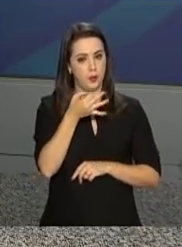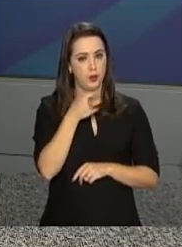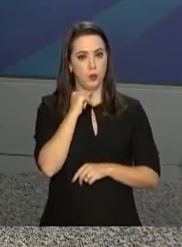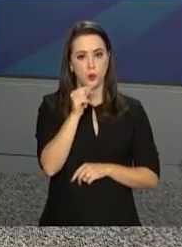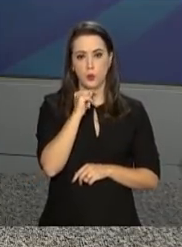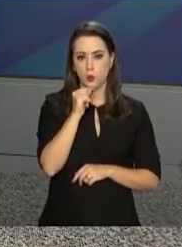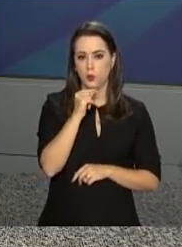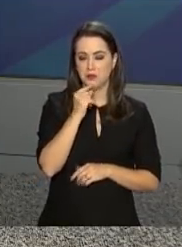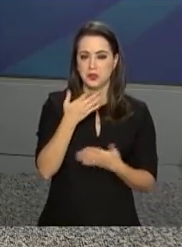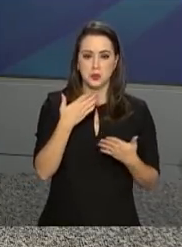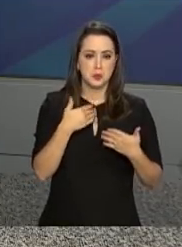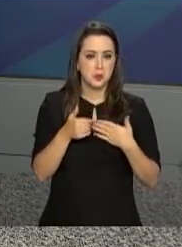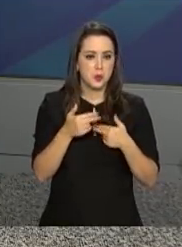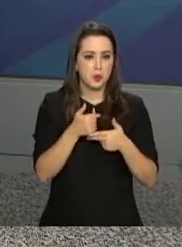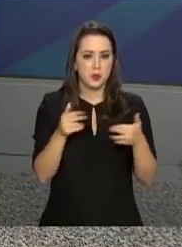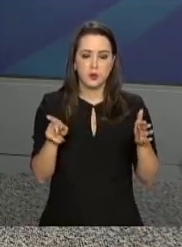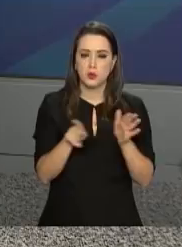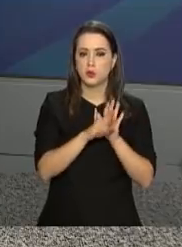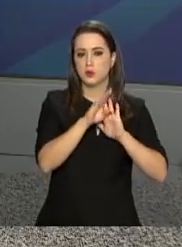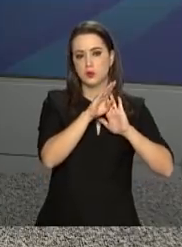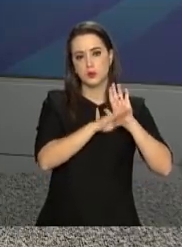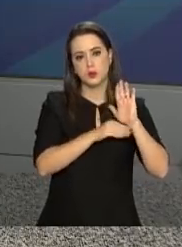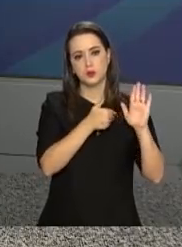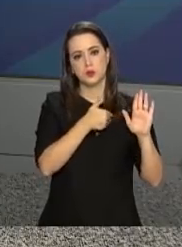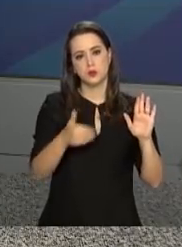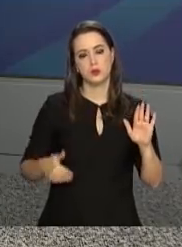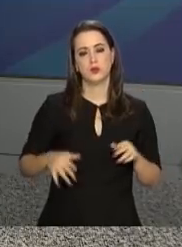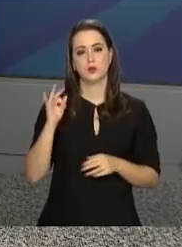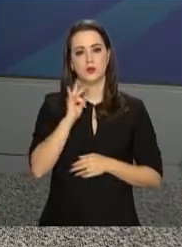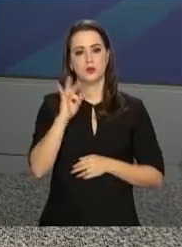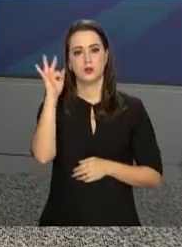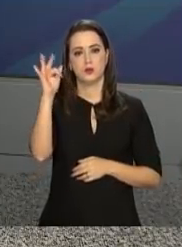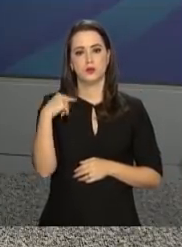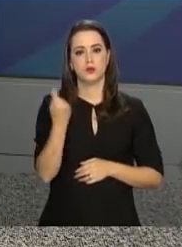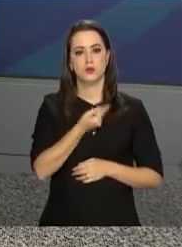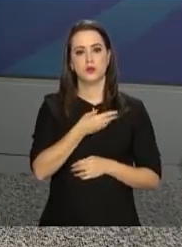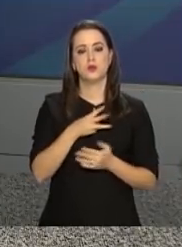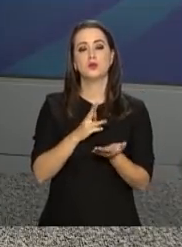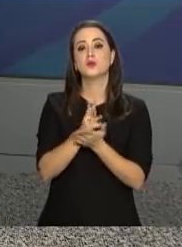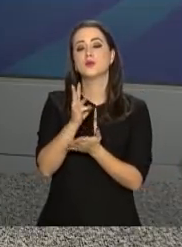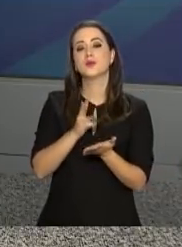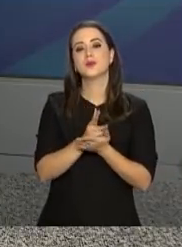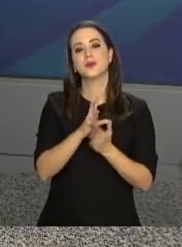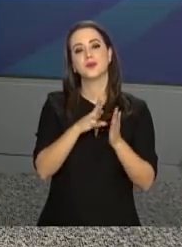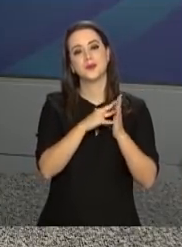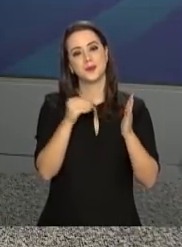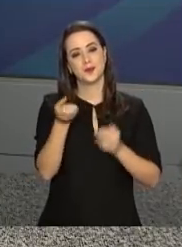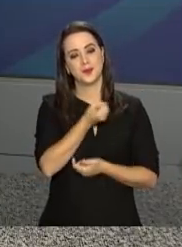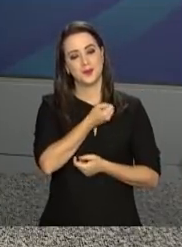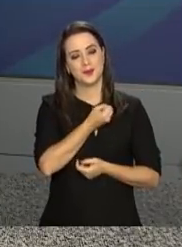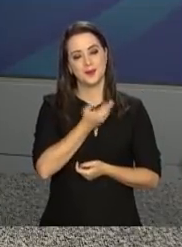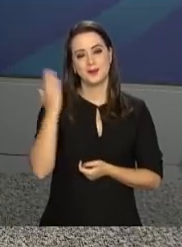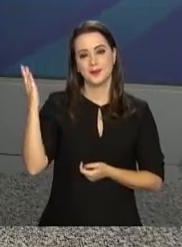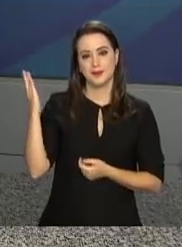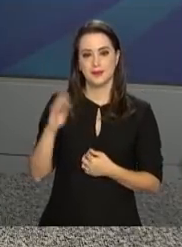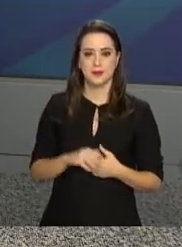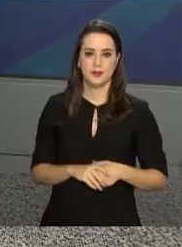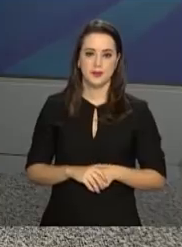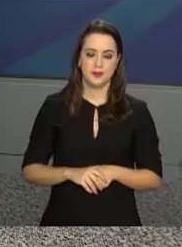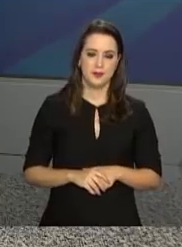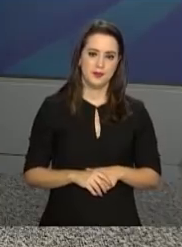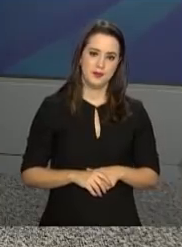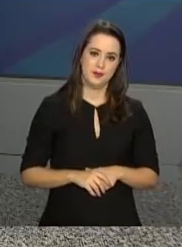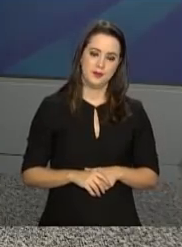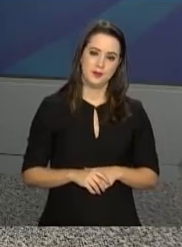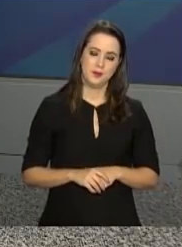sugestões de reportagens e dúvidas sobre programas e ações do Governo Federal para o nosso WhatsApp então anote aí